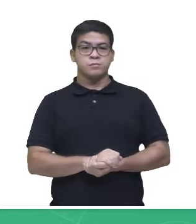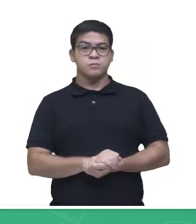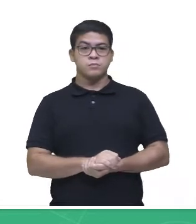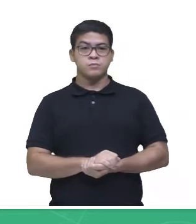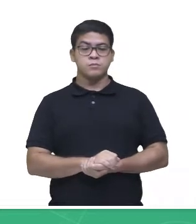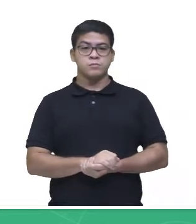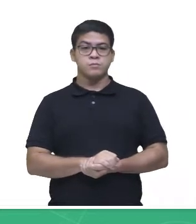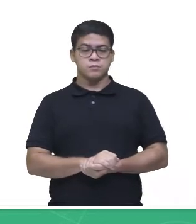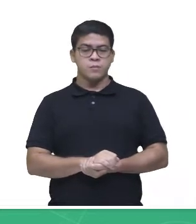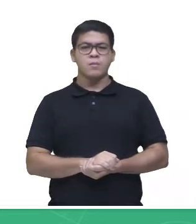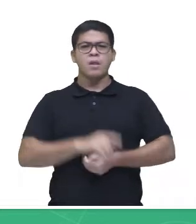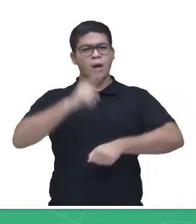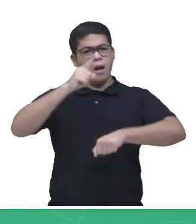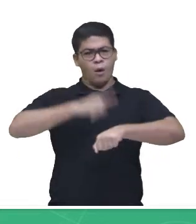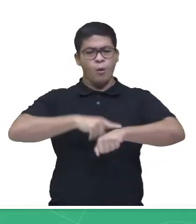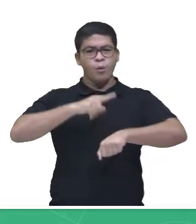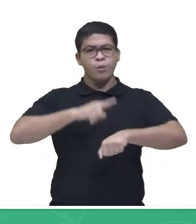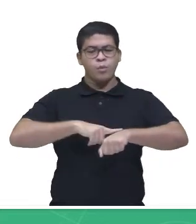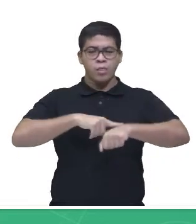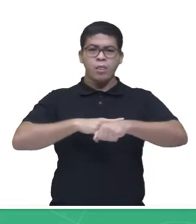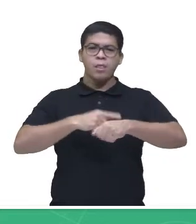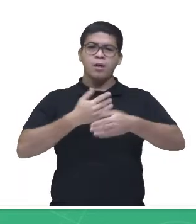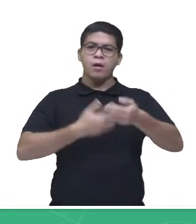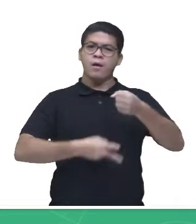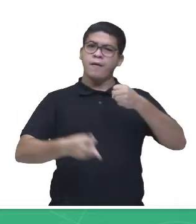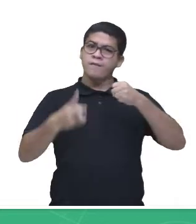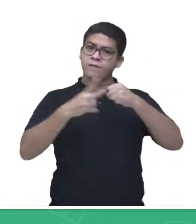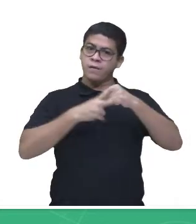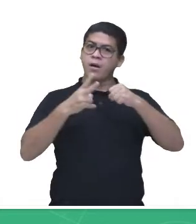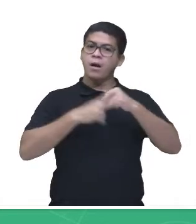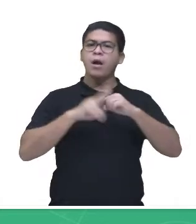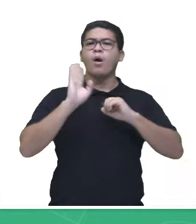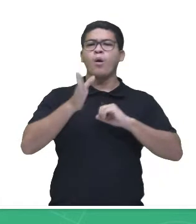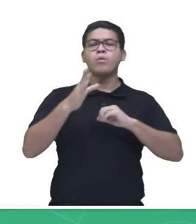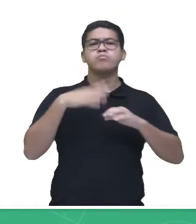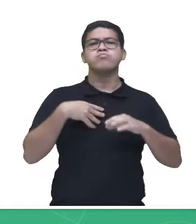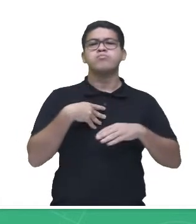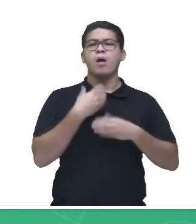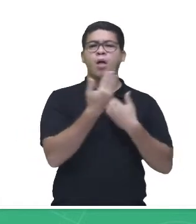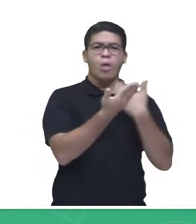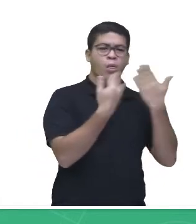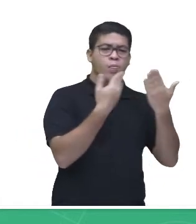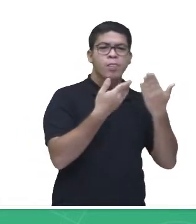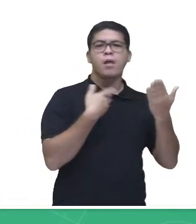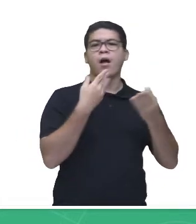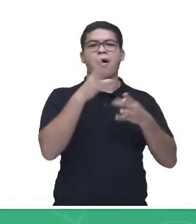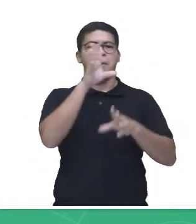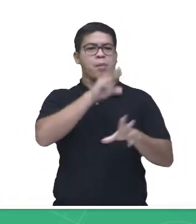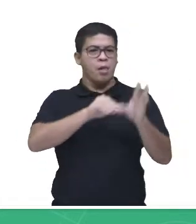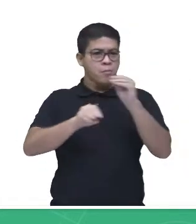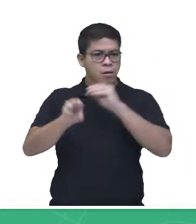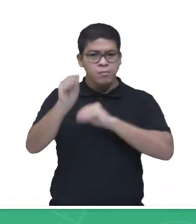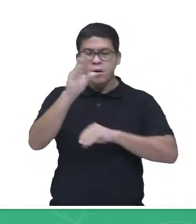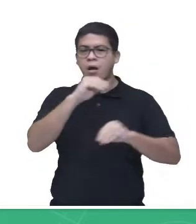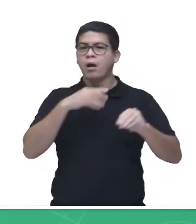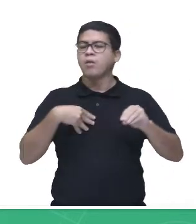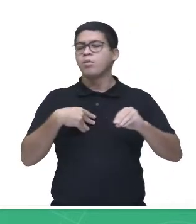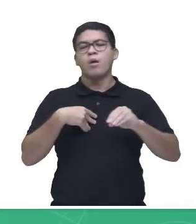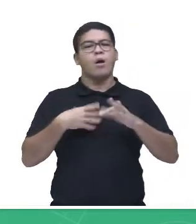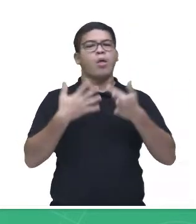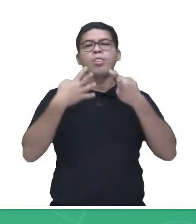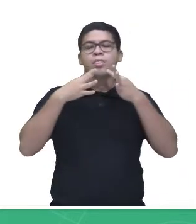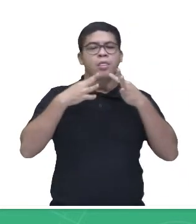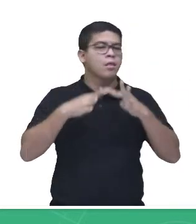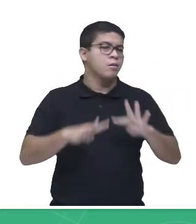Es un tiempo verbal empleado en el discurso hablado de maneira